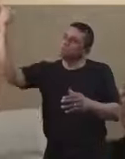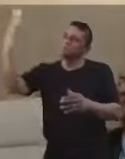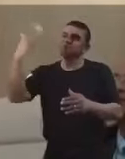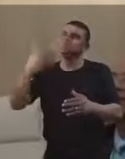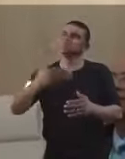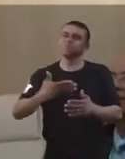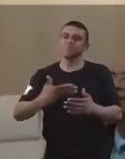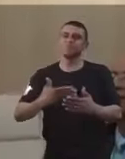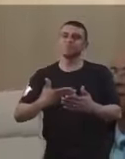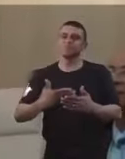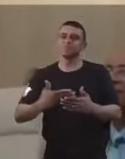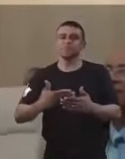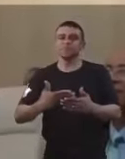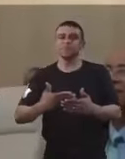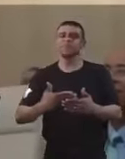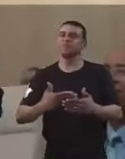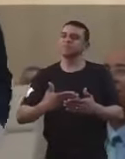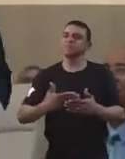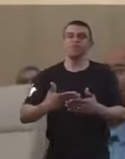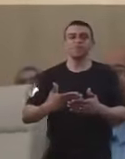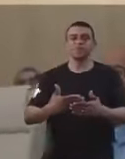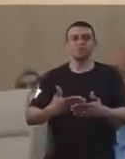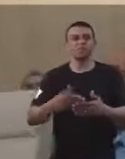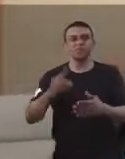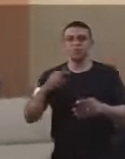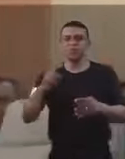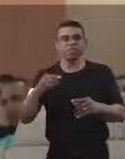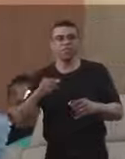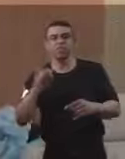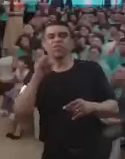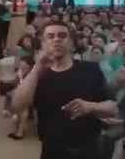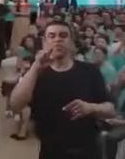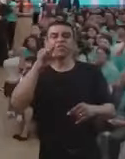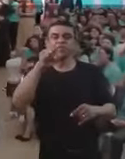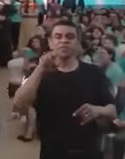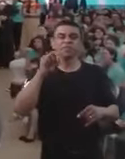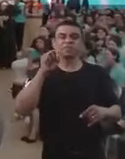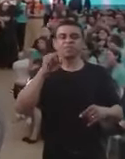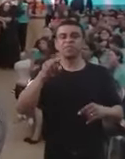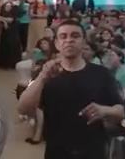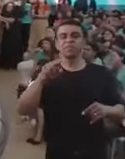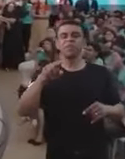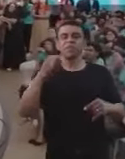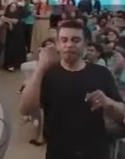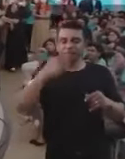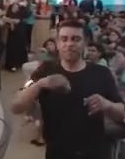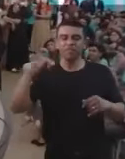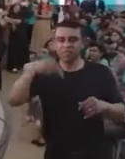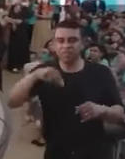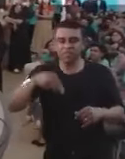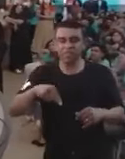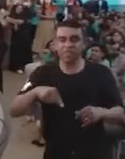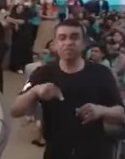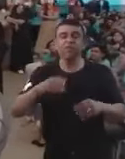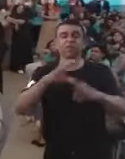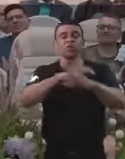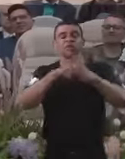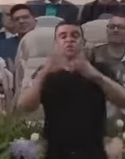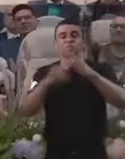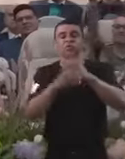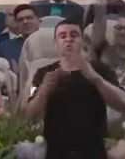Senhor, que não adianta. O que é o culto, pastor? O culto é eu servindo a Deus com os meus